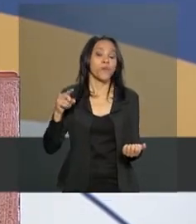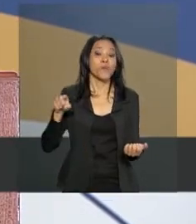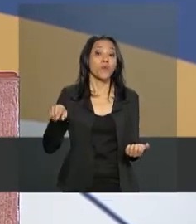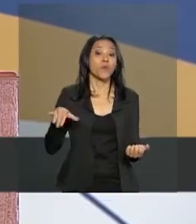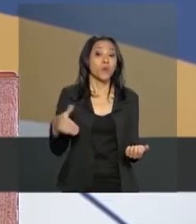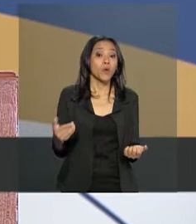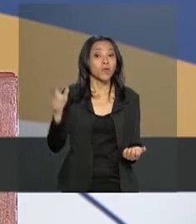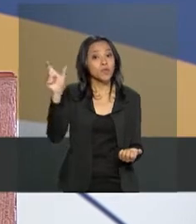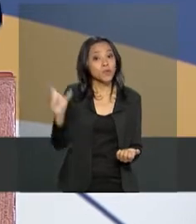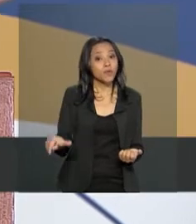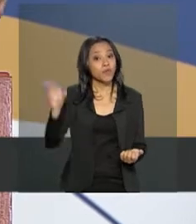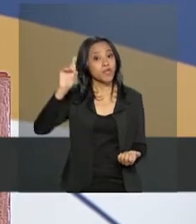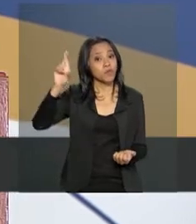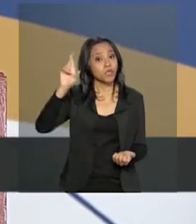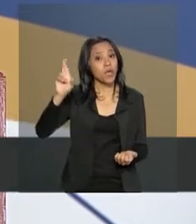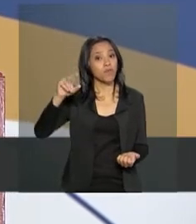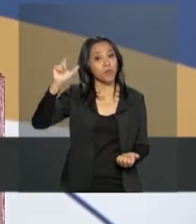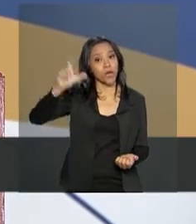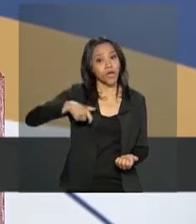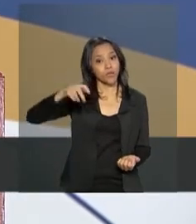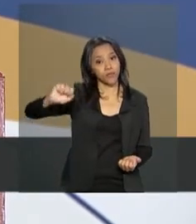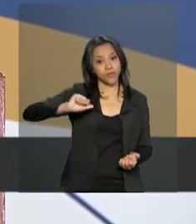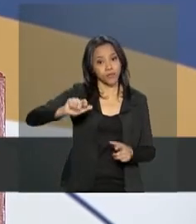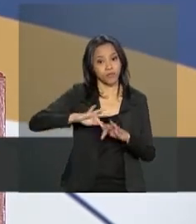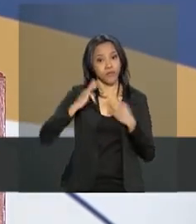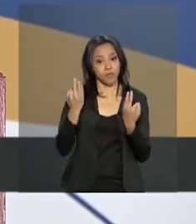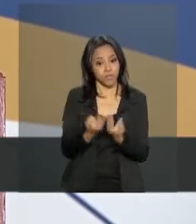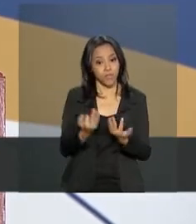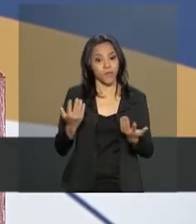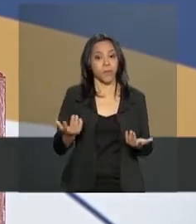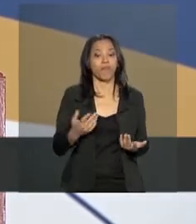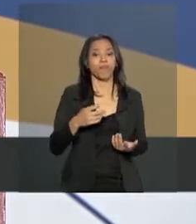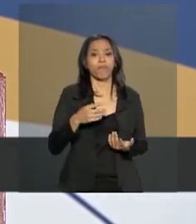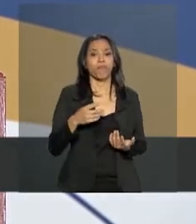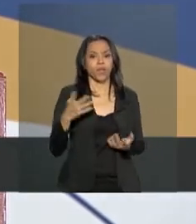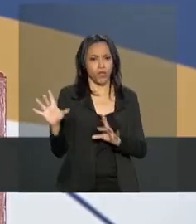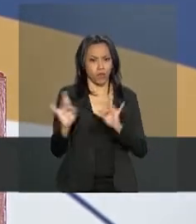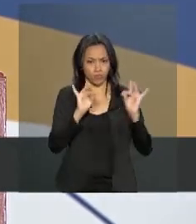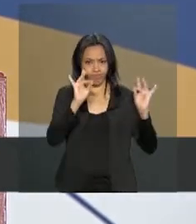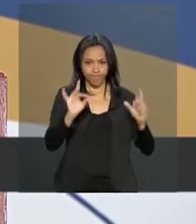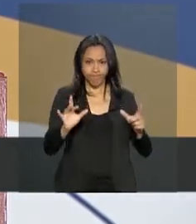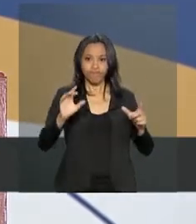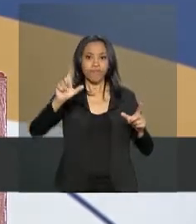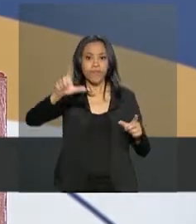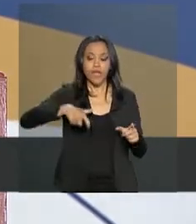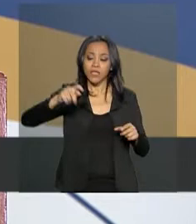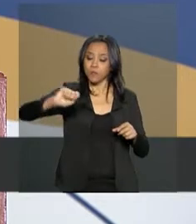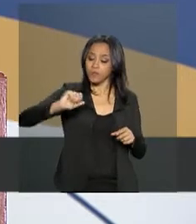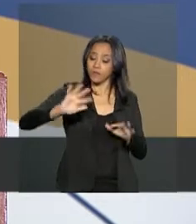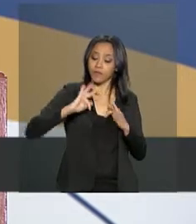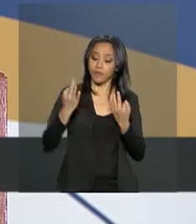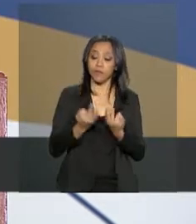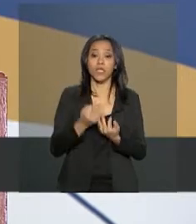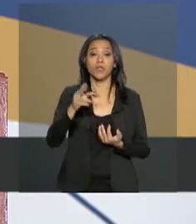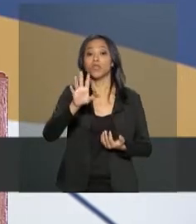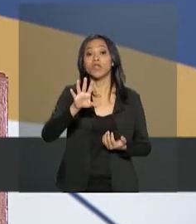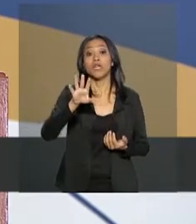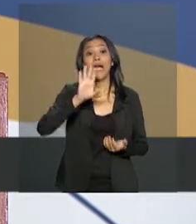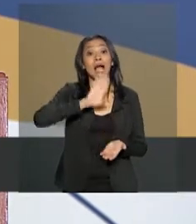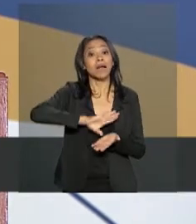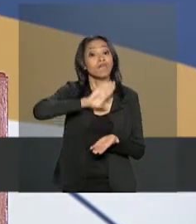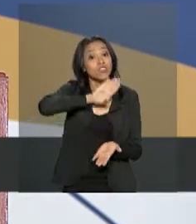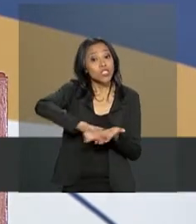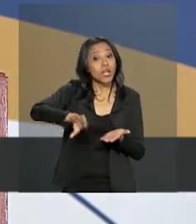do bolsa família e aqui faça um corte interessante o bolsa família deixou de ser utilizado eleitoralmente vocês vejam